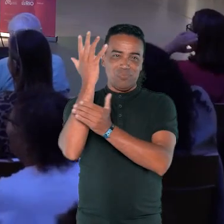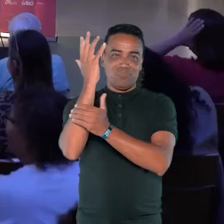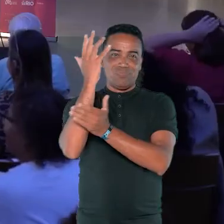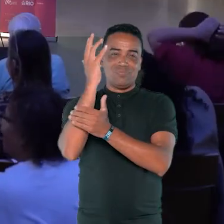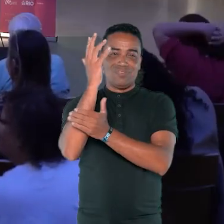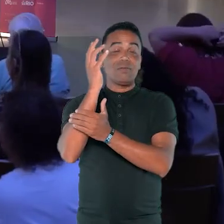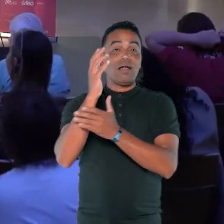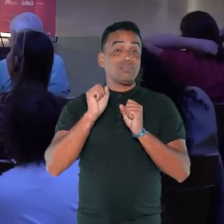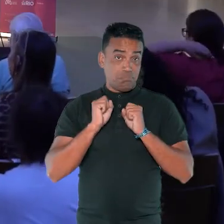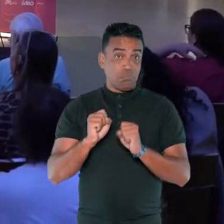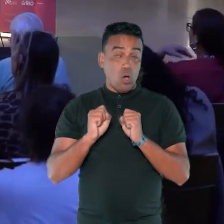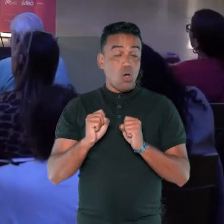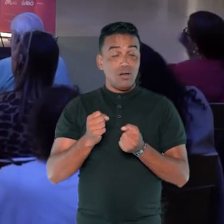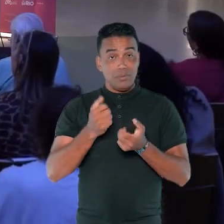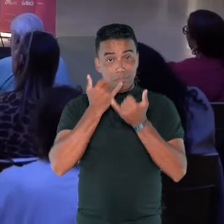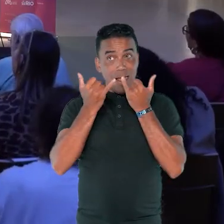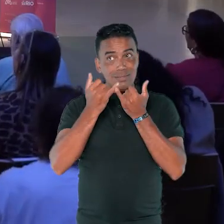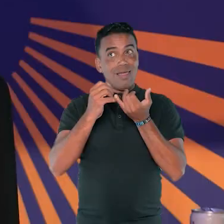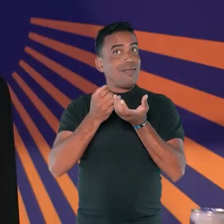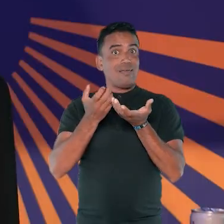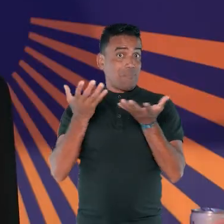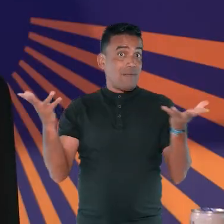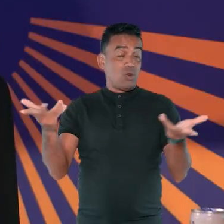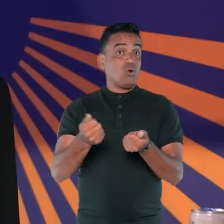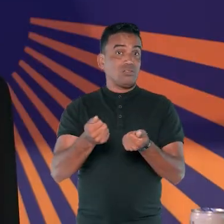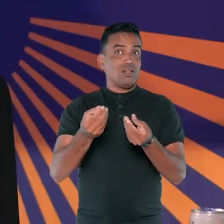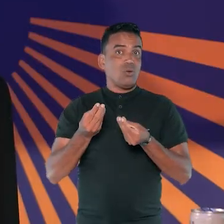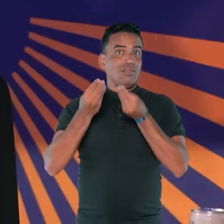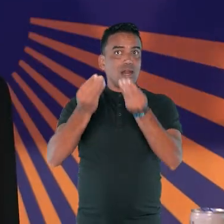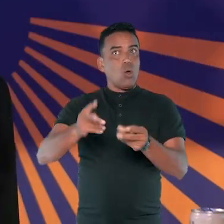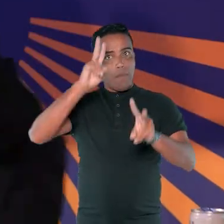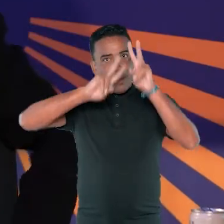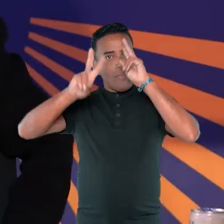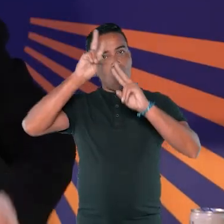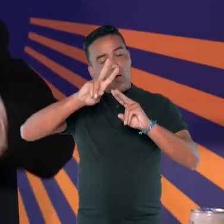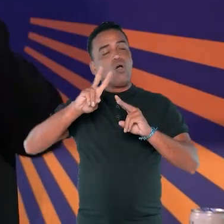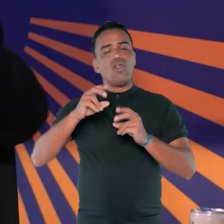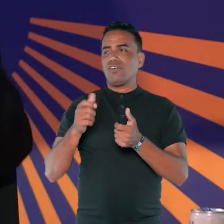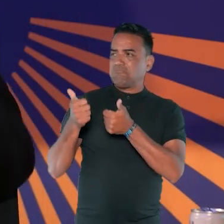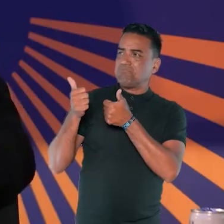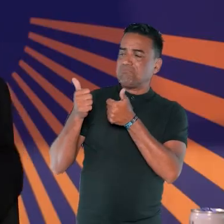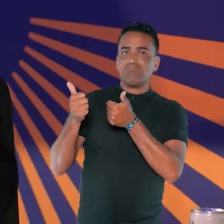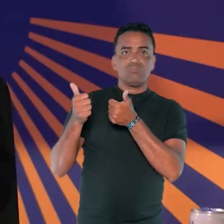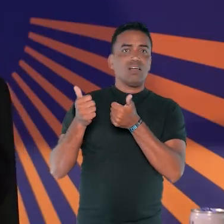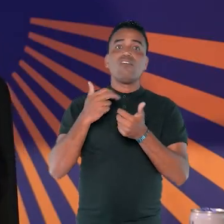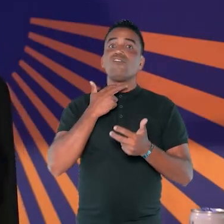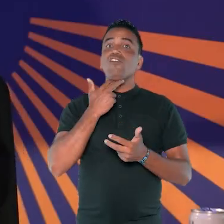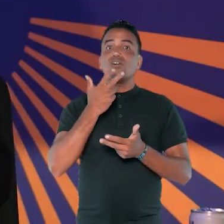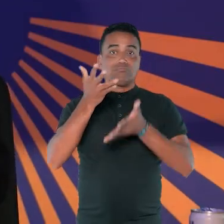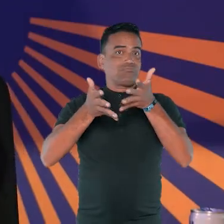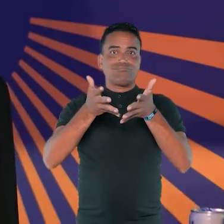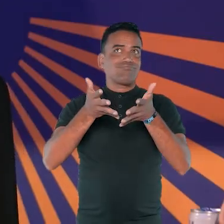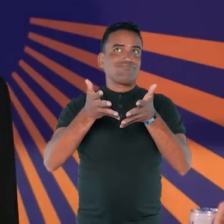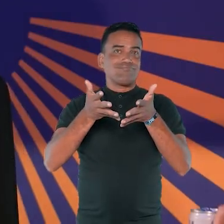Mas pode parecer incrível, a gente se entendeu, ele entregou um memorial, eu disse que bacana, sem voz, e